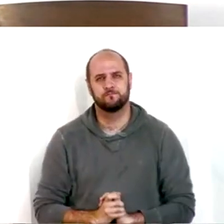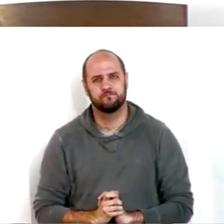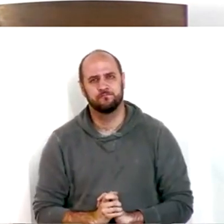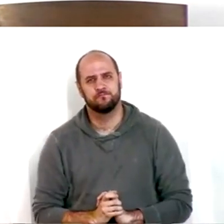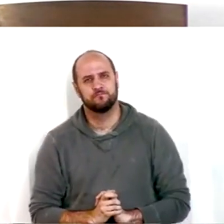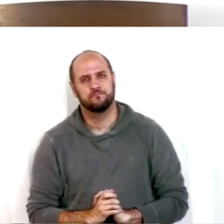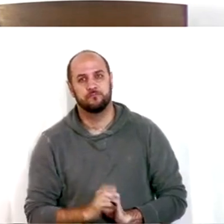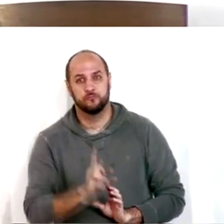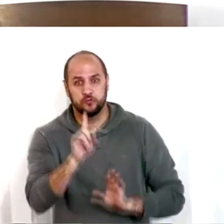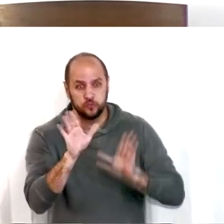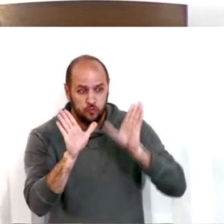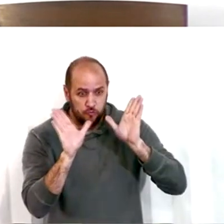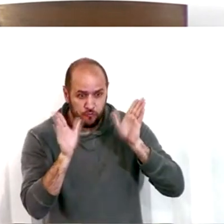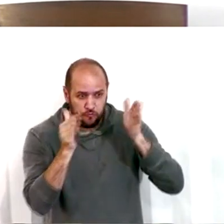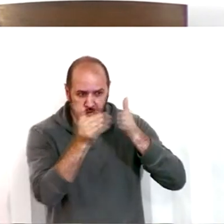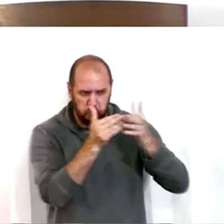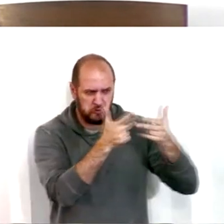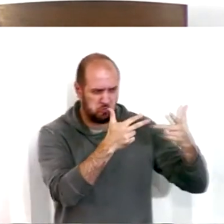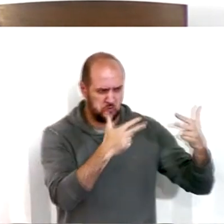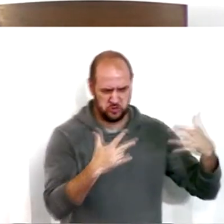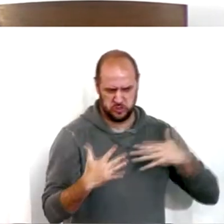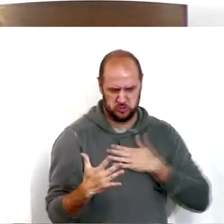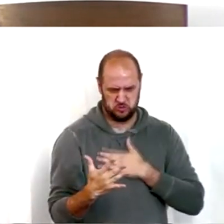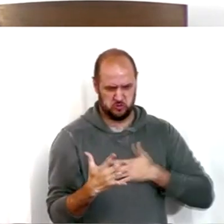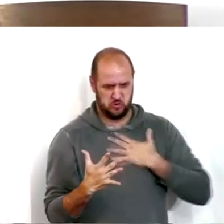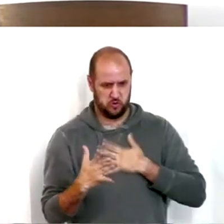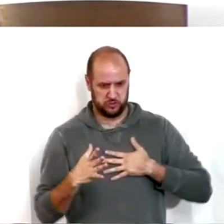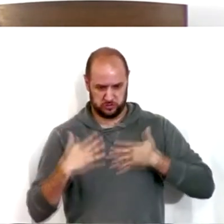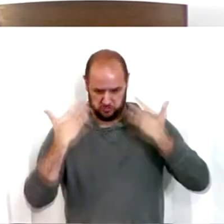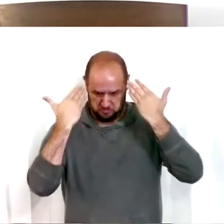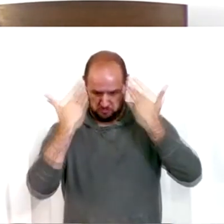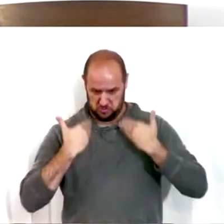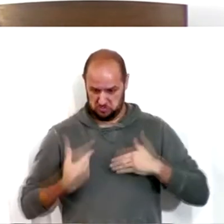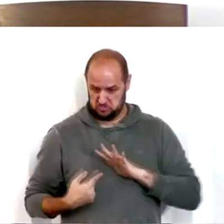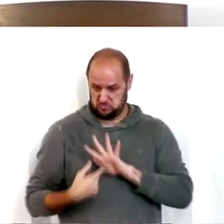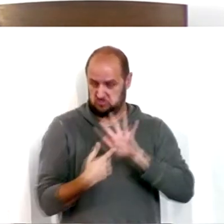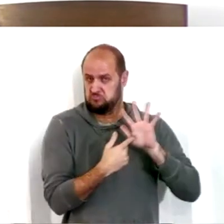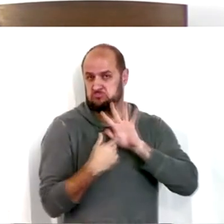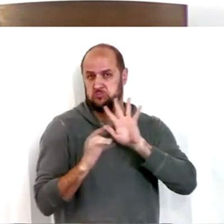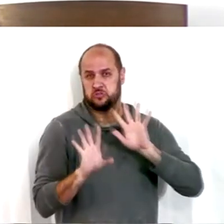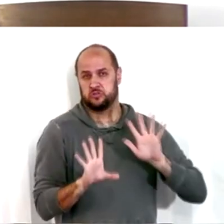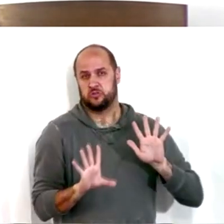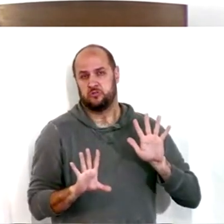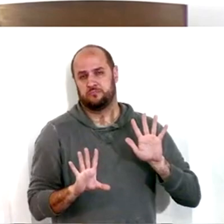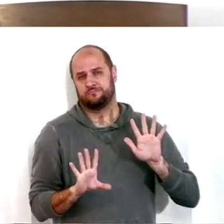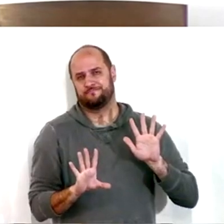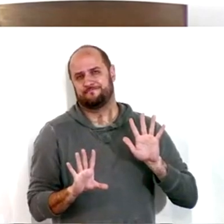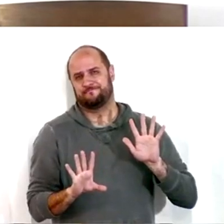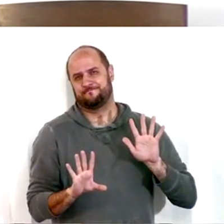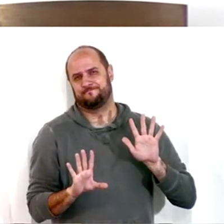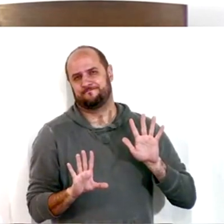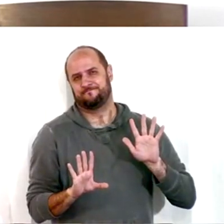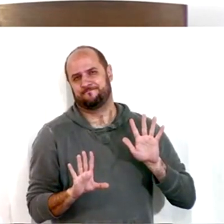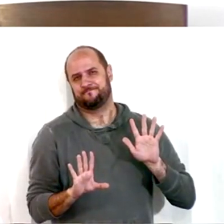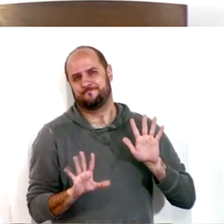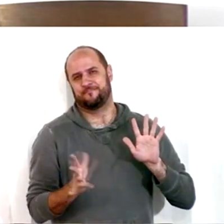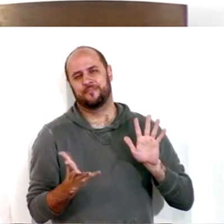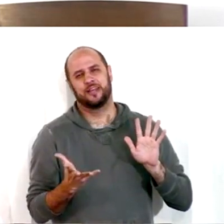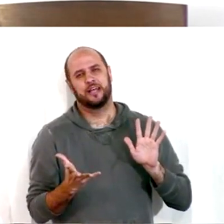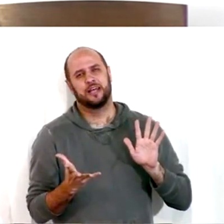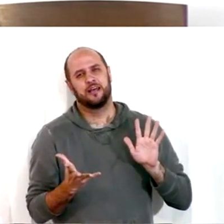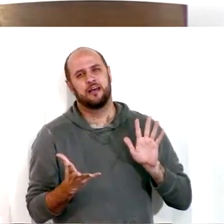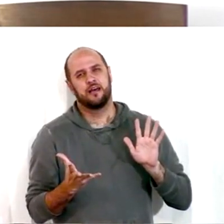Se você está focado naquilo que te agrada em termos de aparência somente, os seus padrões não